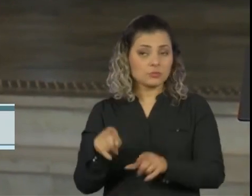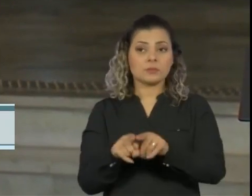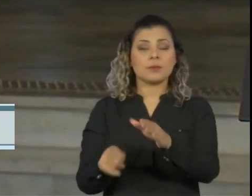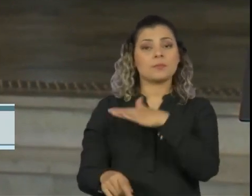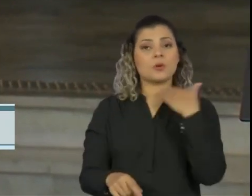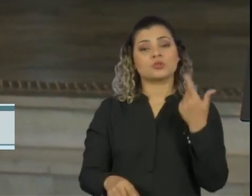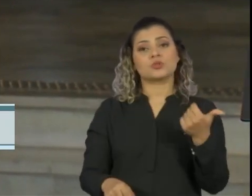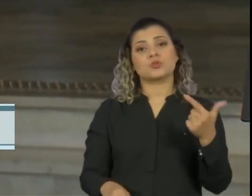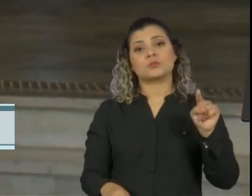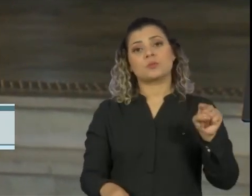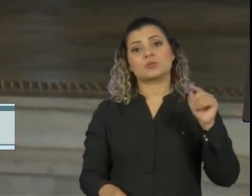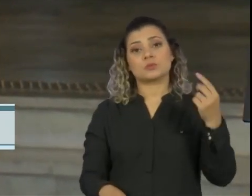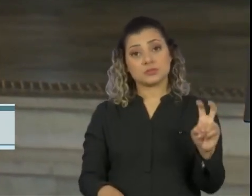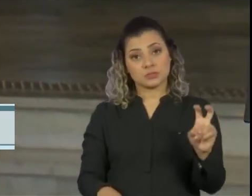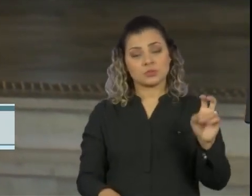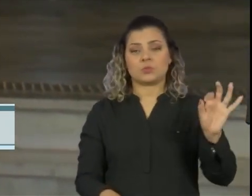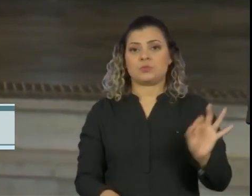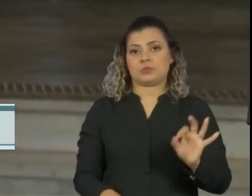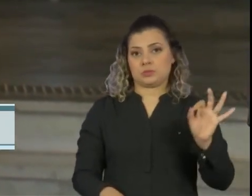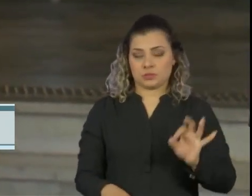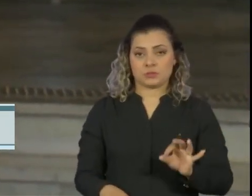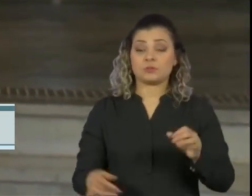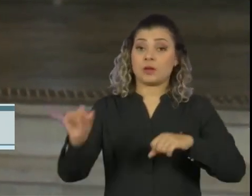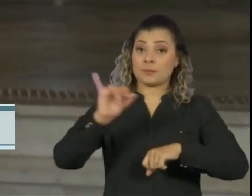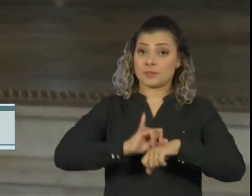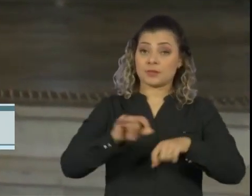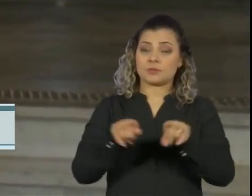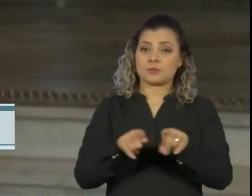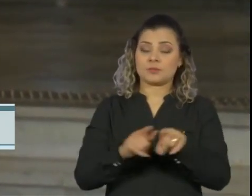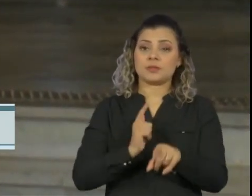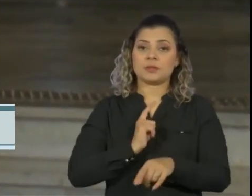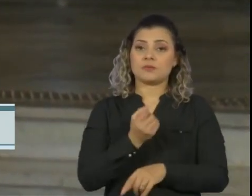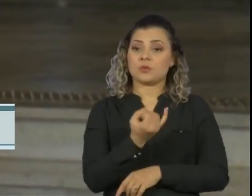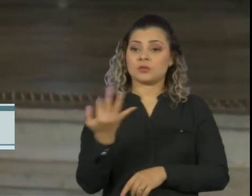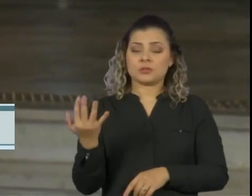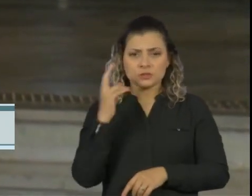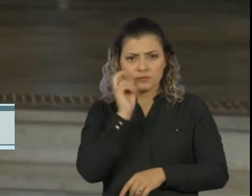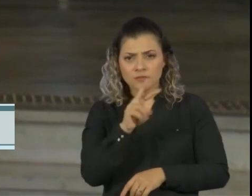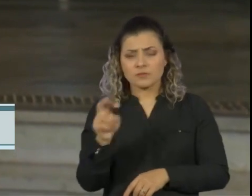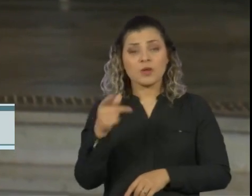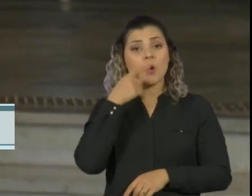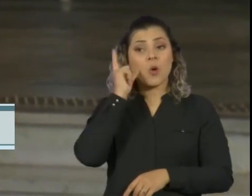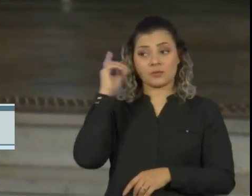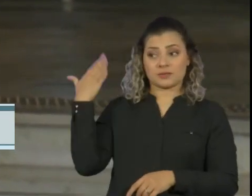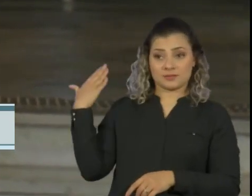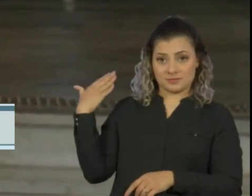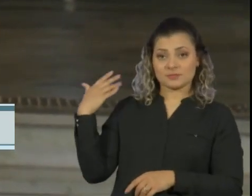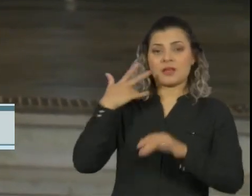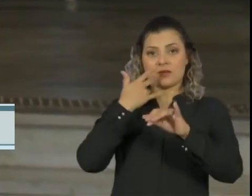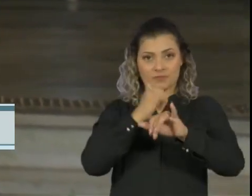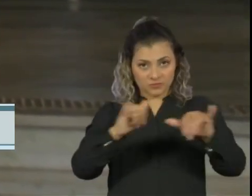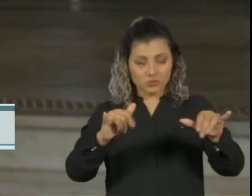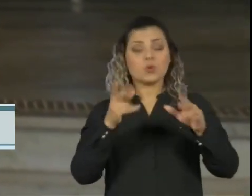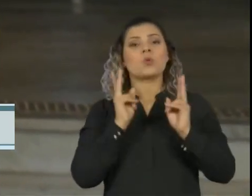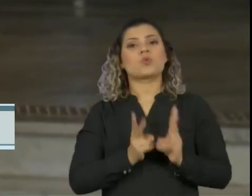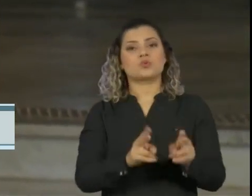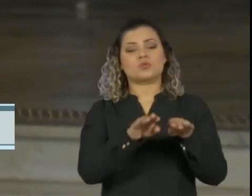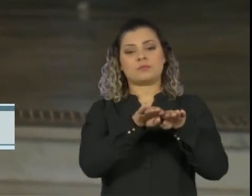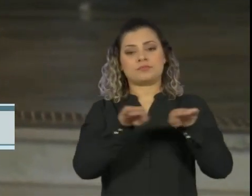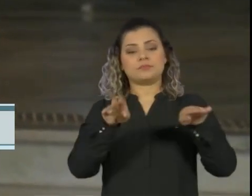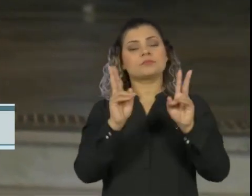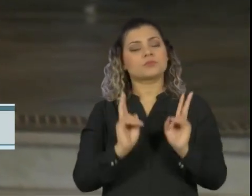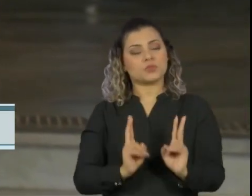de 12,5%. E na capital, o número que a gente tinha compartilhado ontem da média móvel se mantém